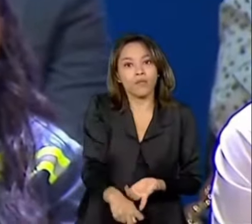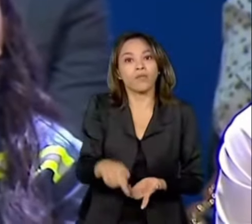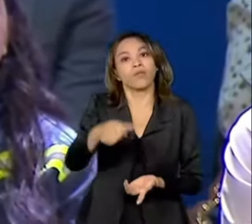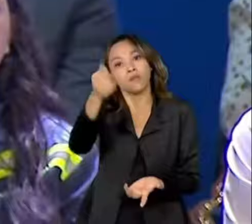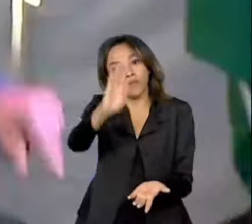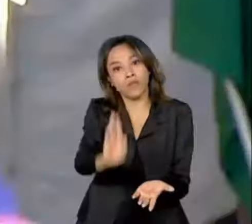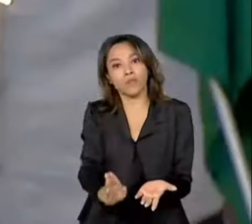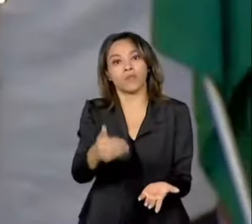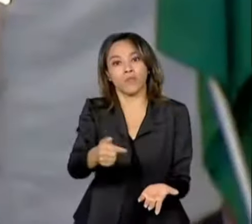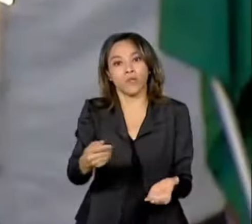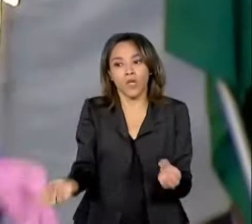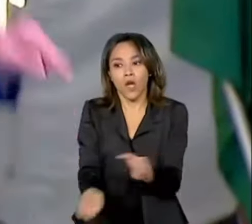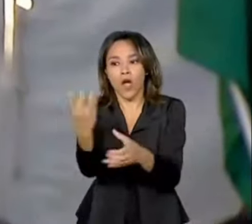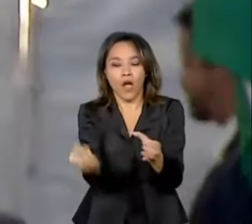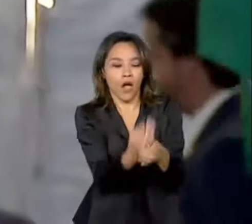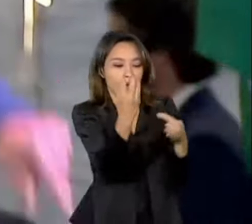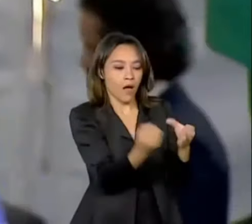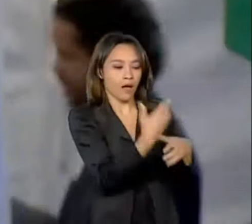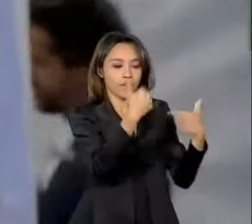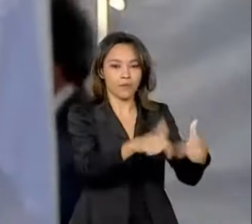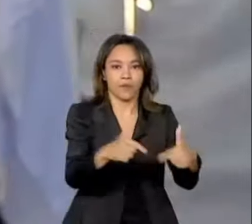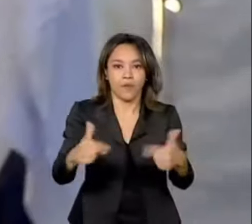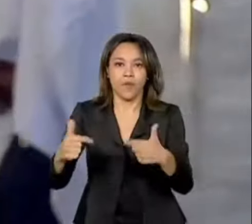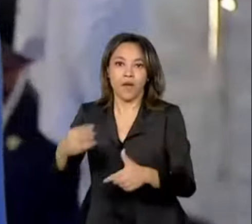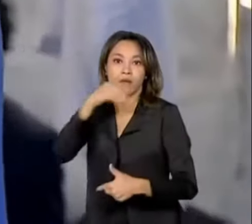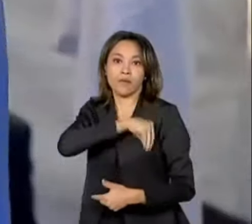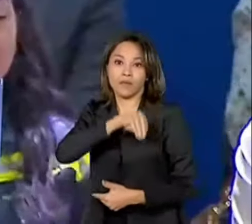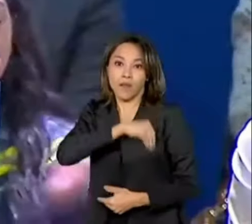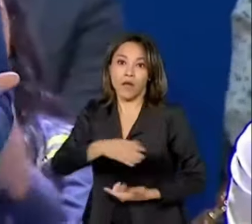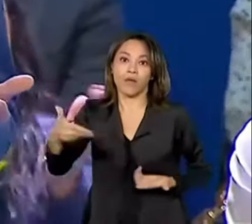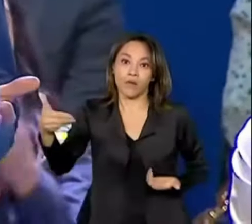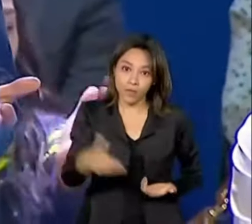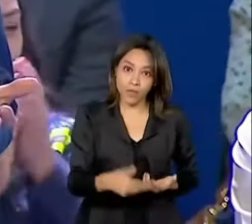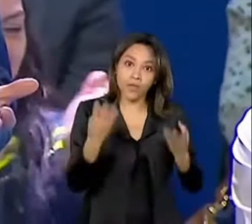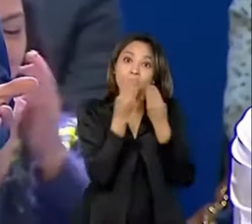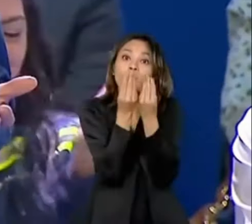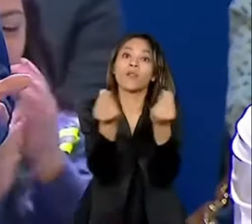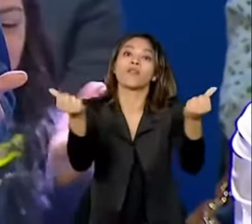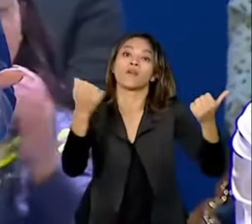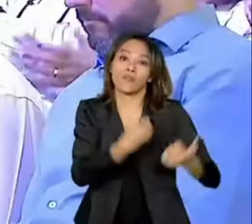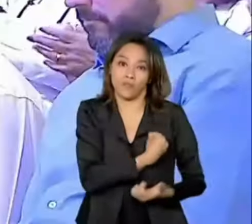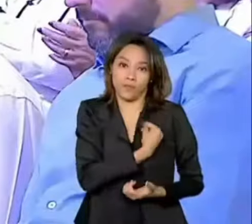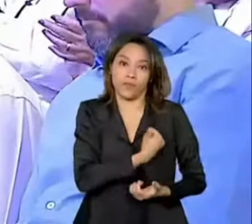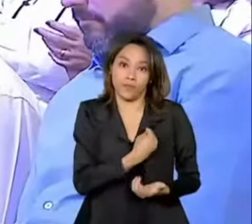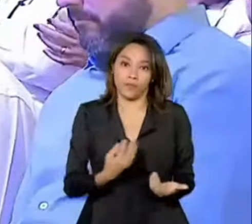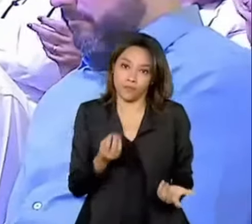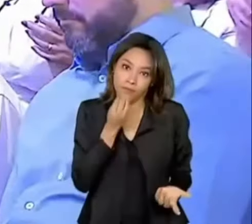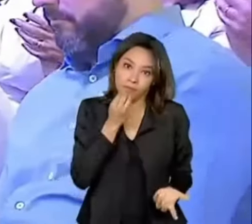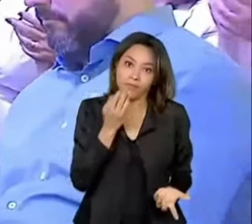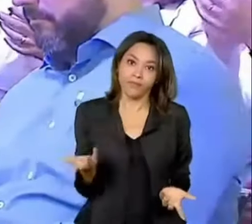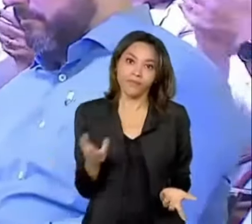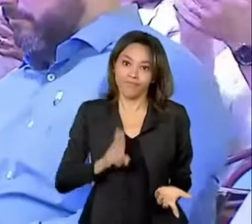dentro, que gera emprego aqui dentro, que gera salário aqui dentro e que gera qualidade de vida aqui dentro.